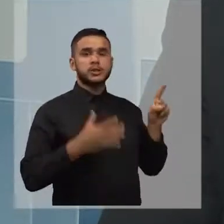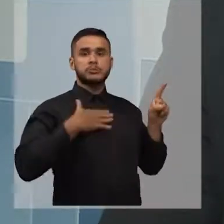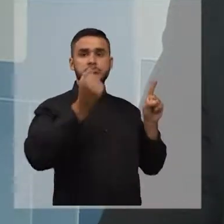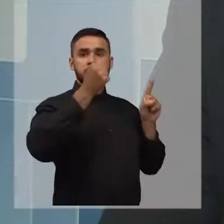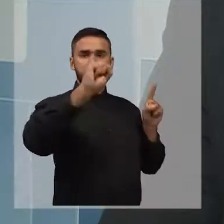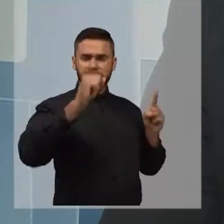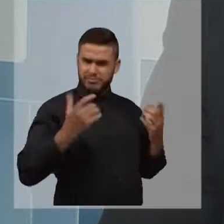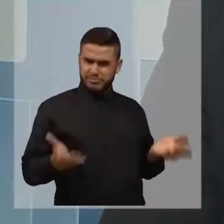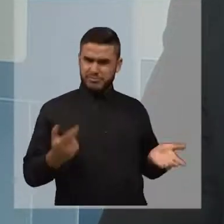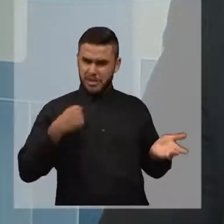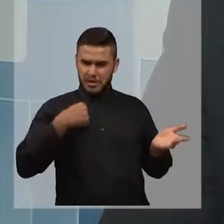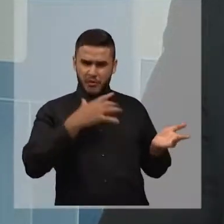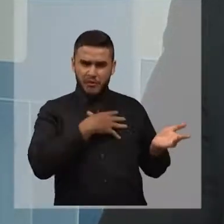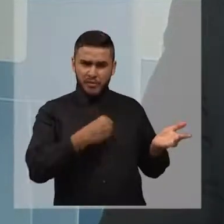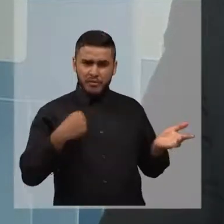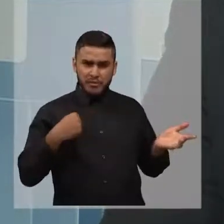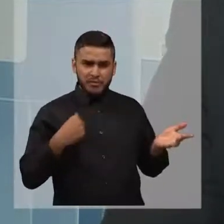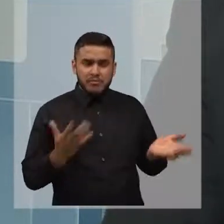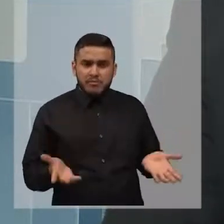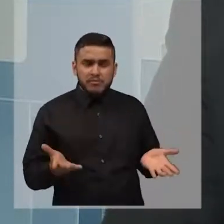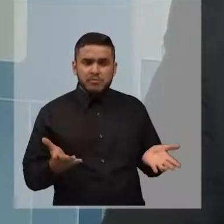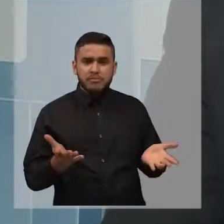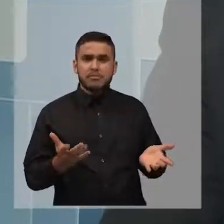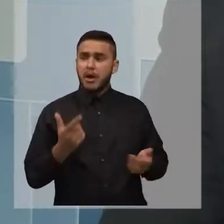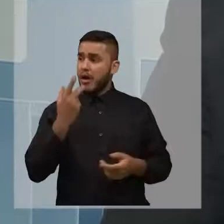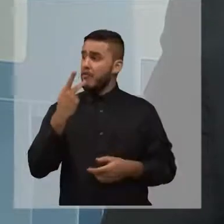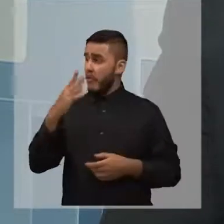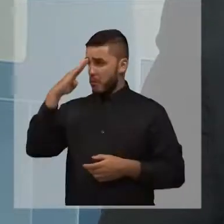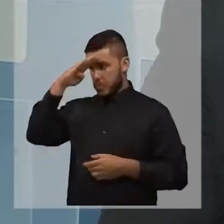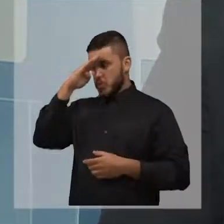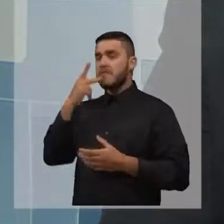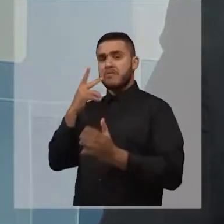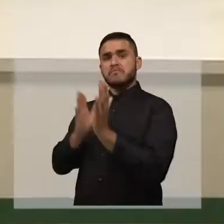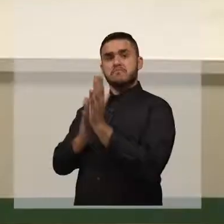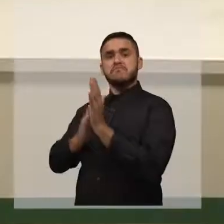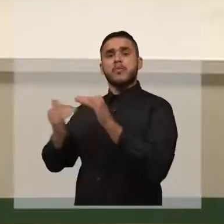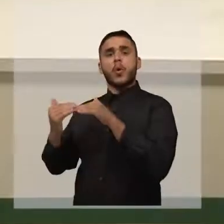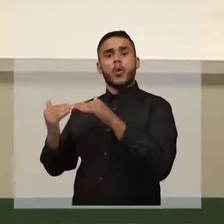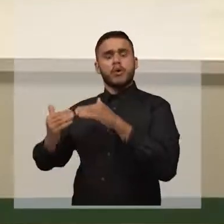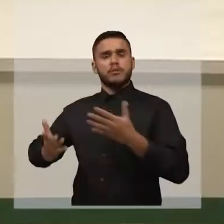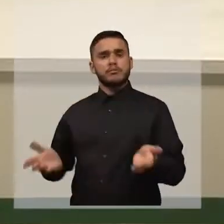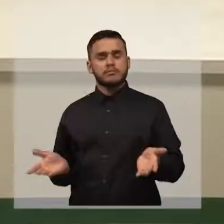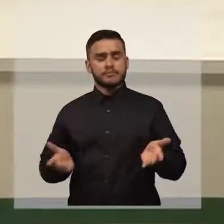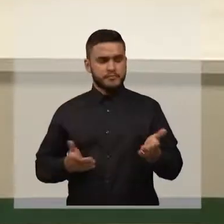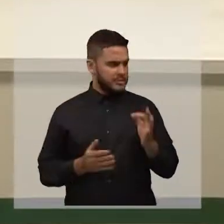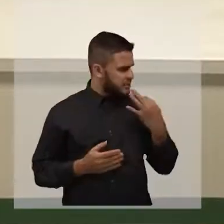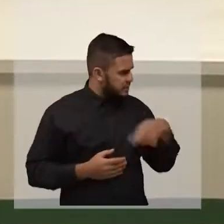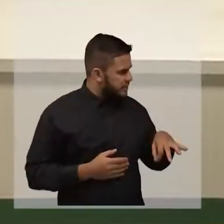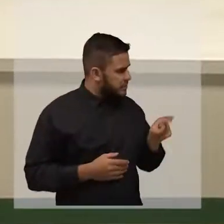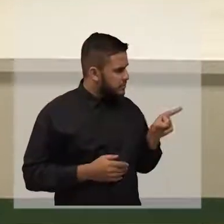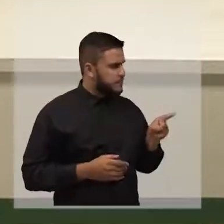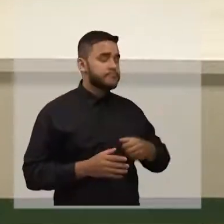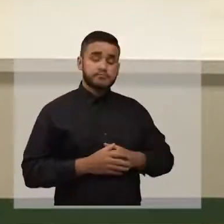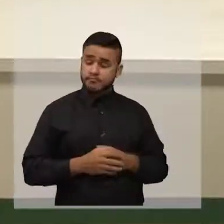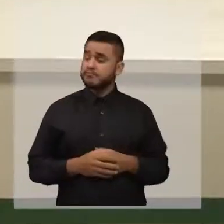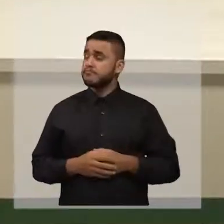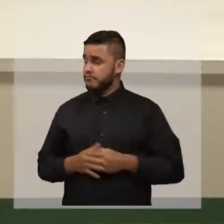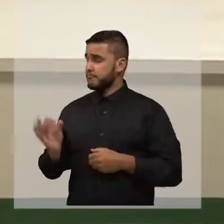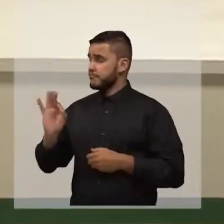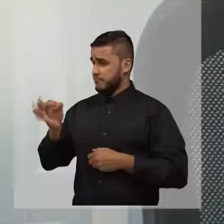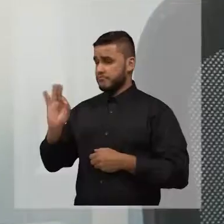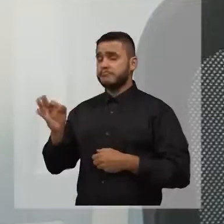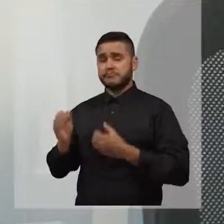o aplauso do presidente da República. Mais ou menos isso, tá, Luiz? Eu acredito que sim. Eu acho que a sua fala foi muito